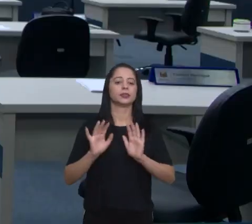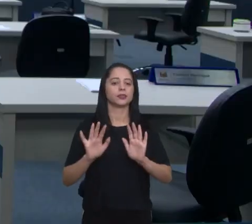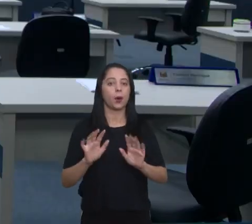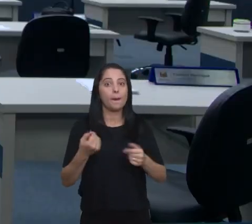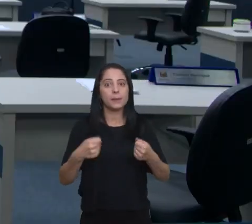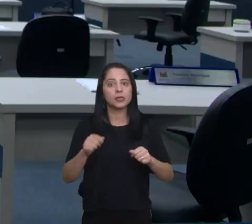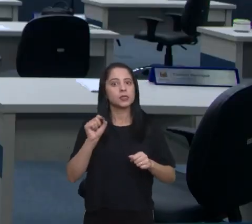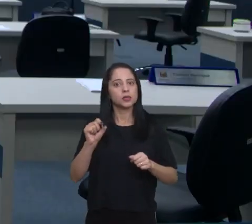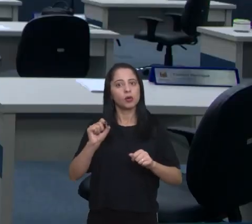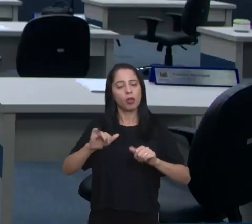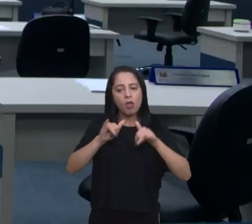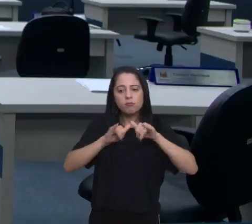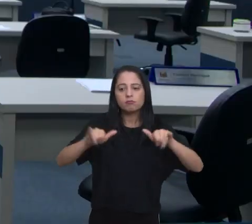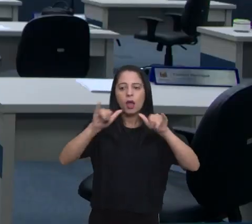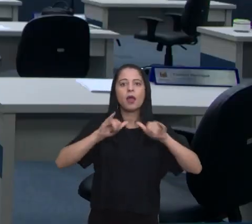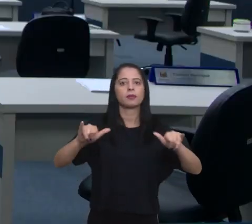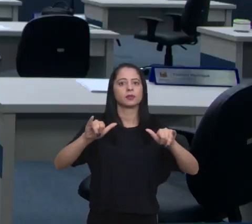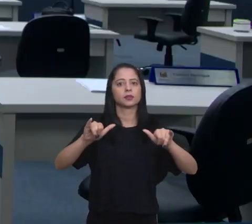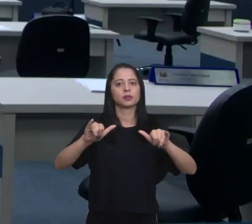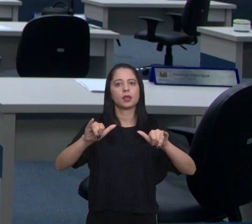Nós temos que promover